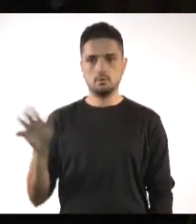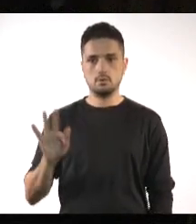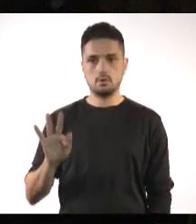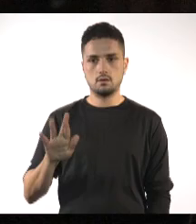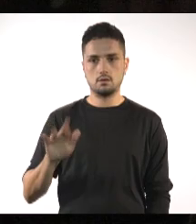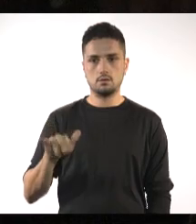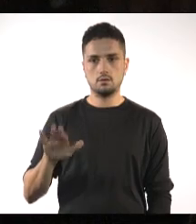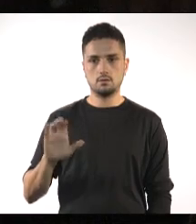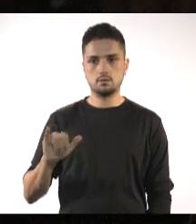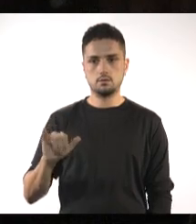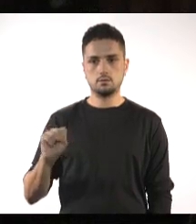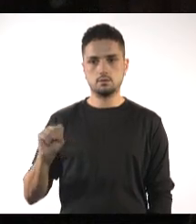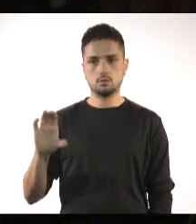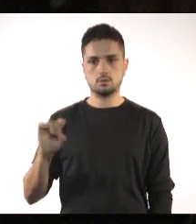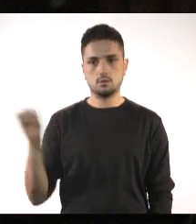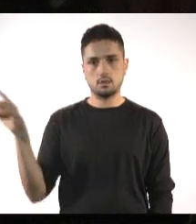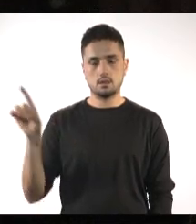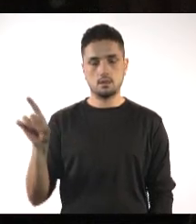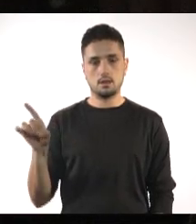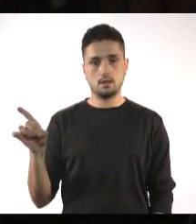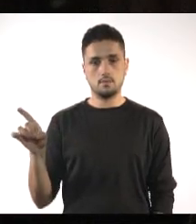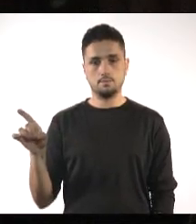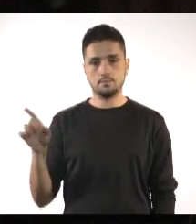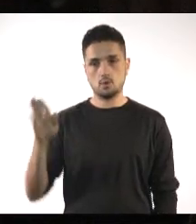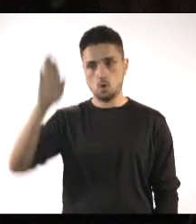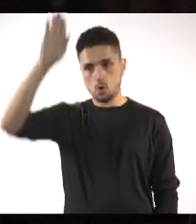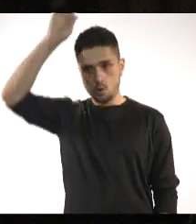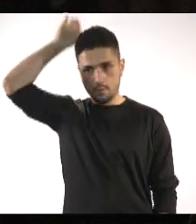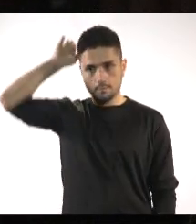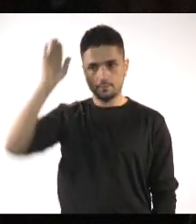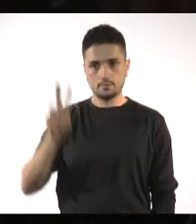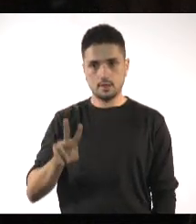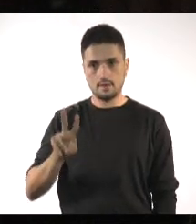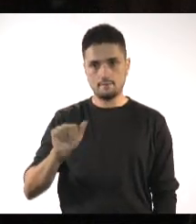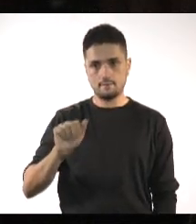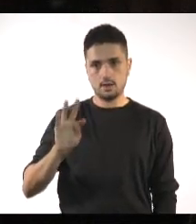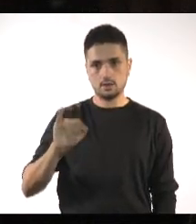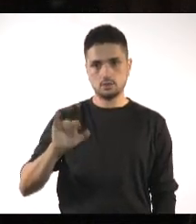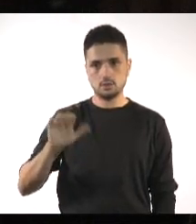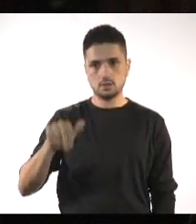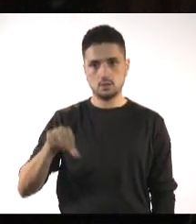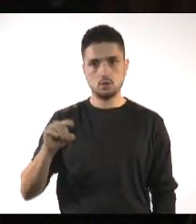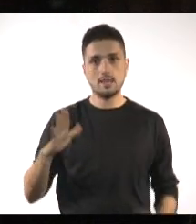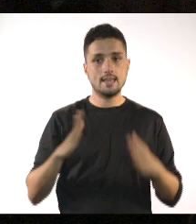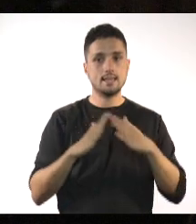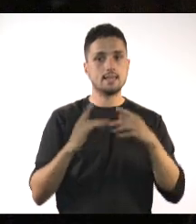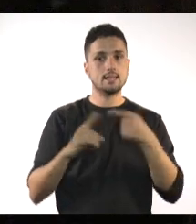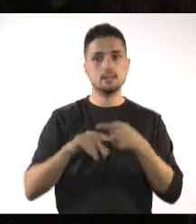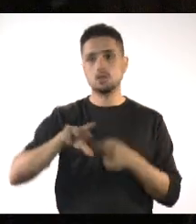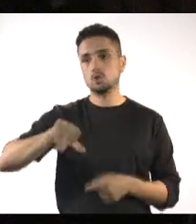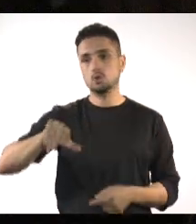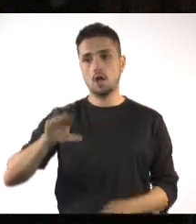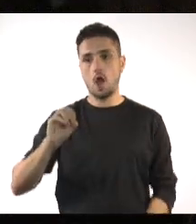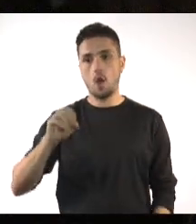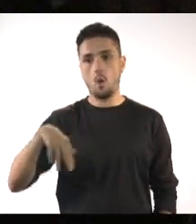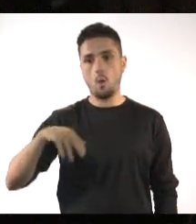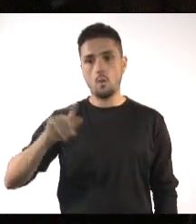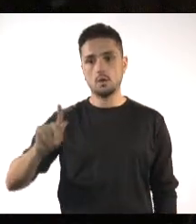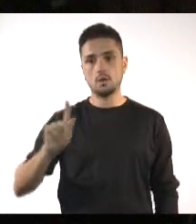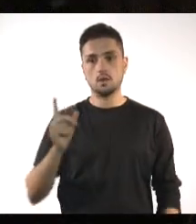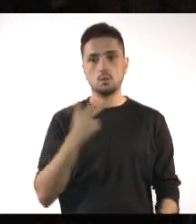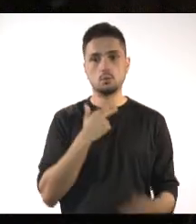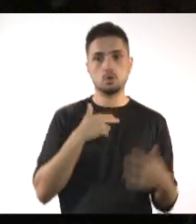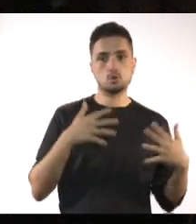nisso, lá no Vaticano. Ele foi muito enfático ao falar que a igreja ela não é uma ONG, e as pastorais não podem se confundir com o